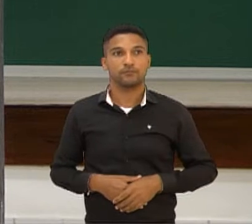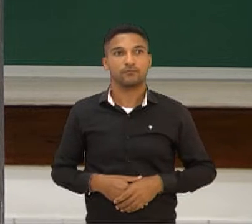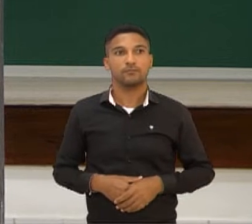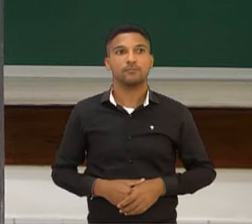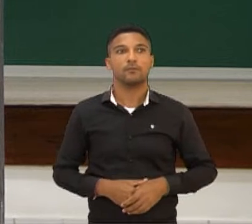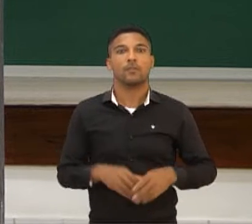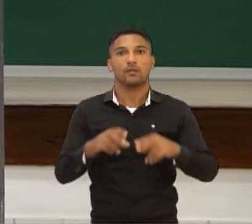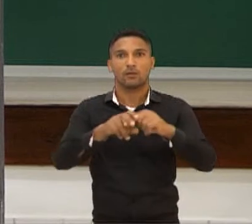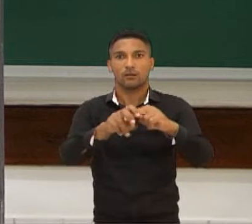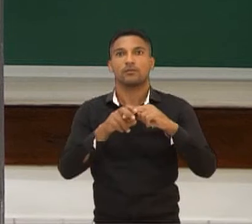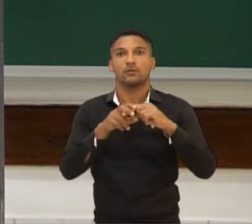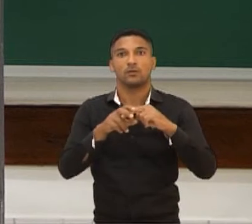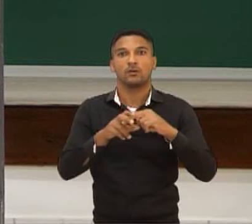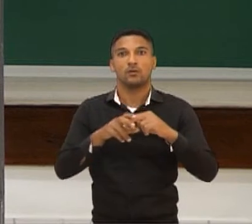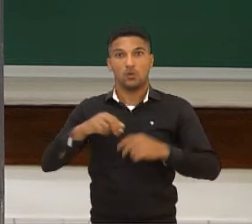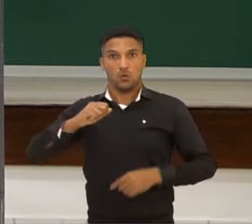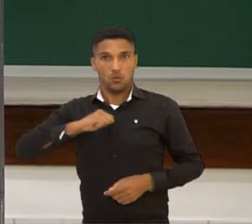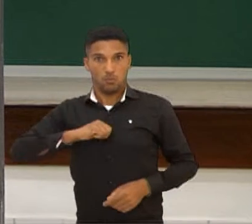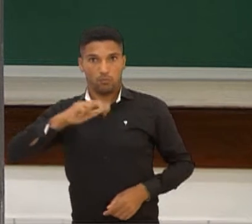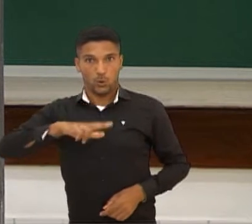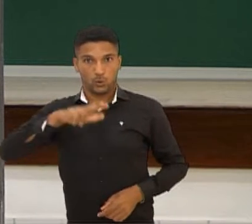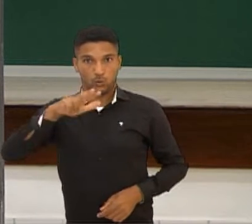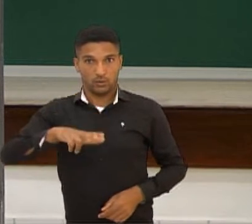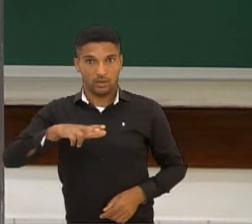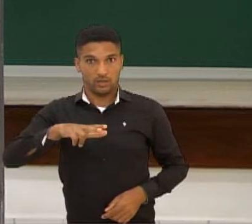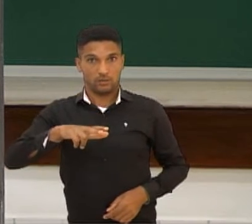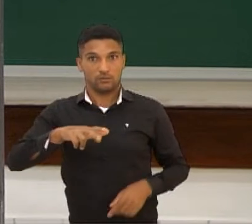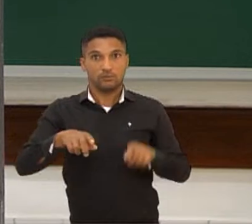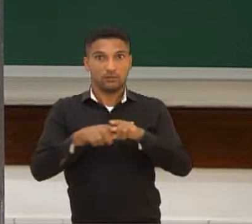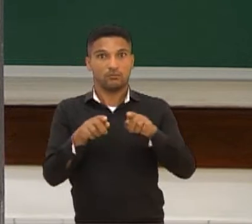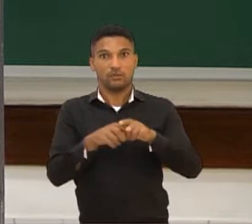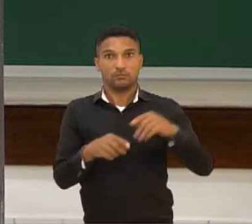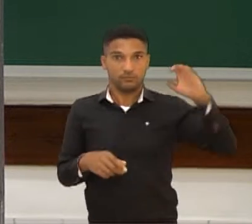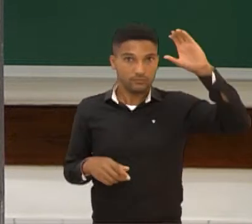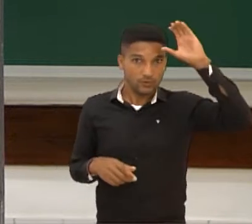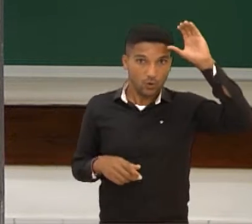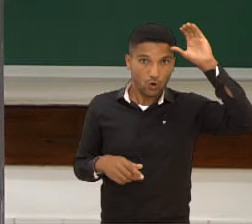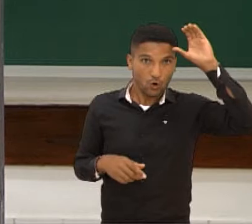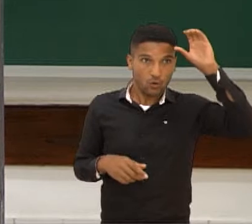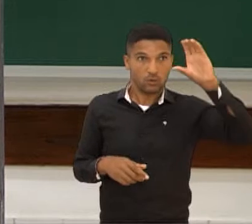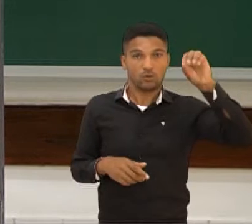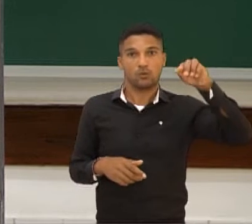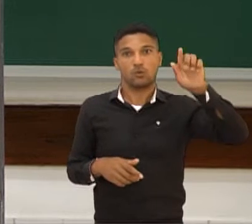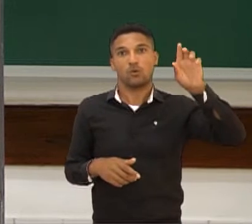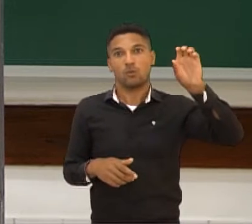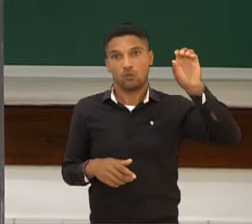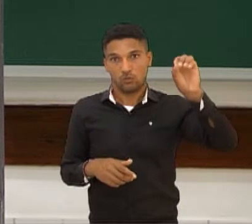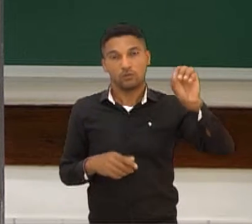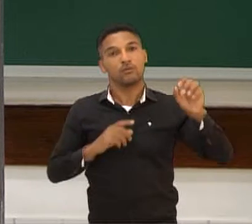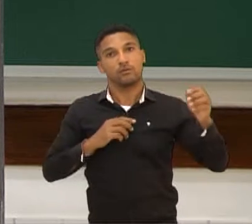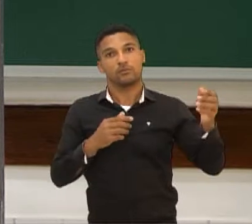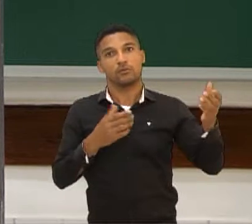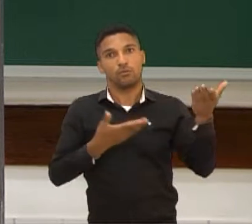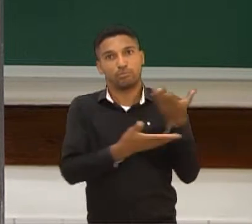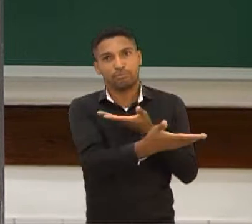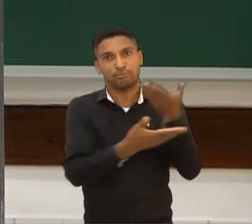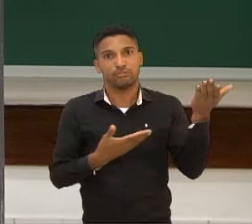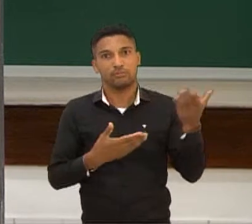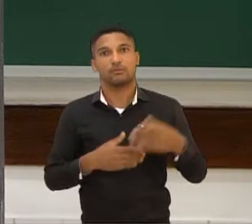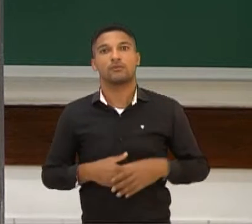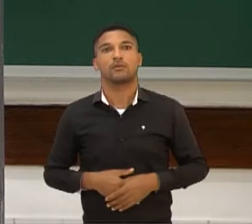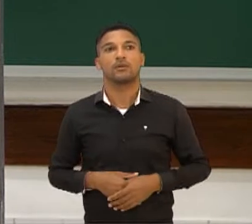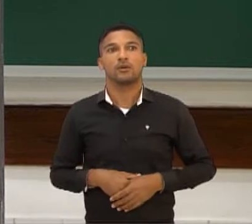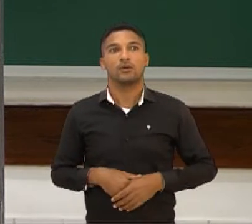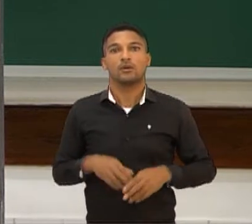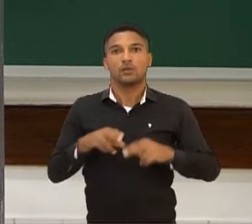os portugueses, né, e o Congo têm uma relação muito próxima. Os portugueses, quando eles chegam lá no Congo,